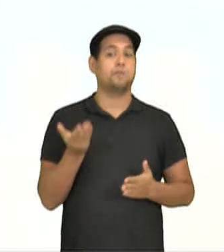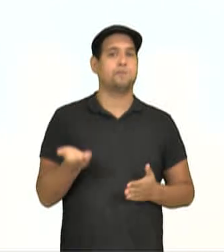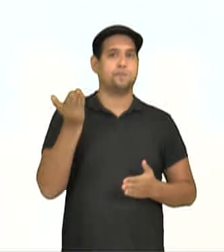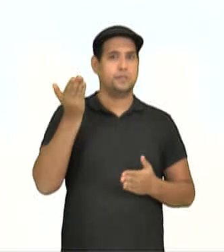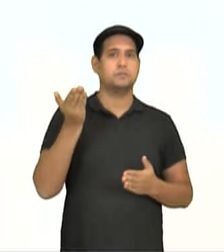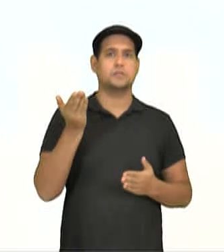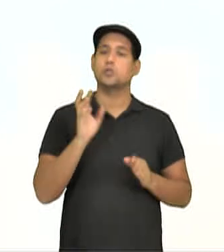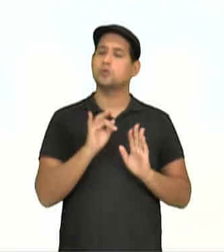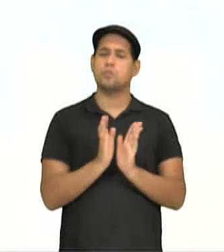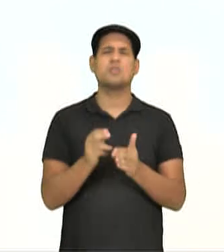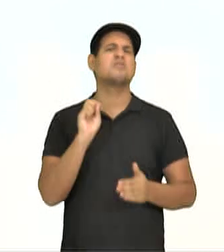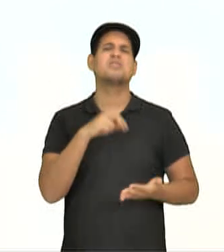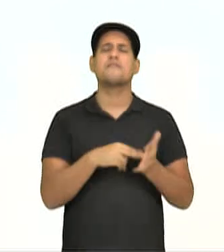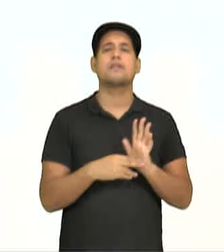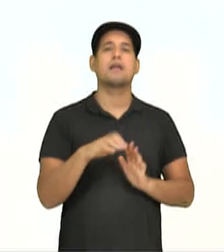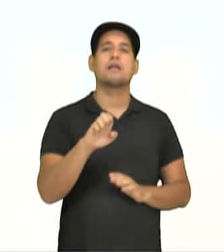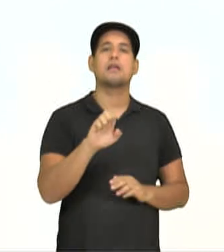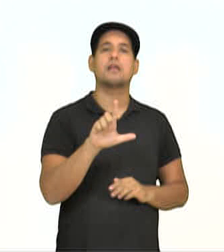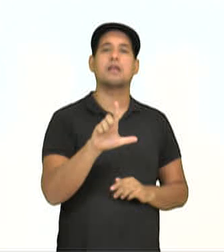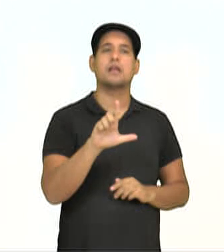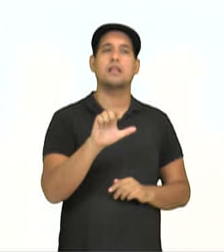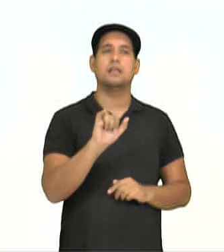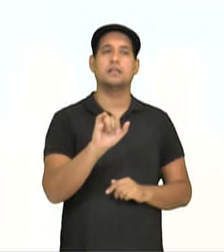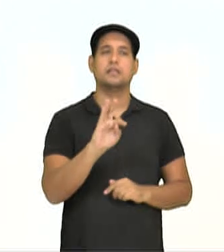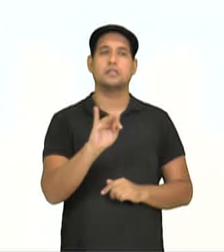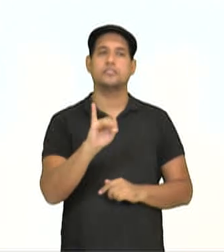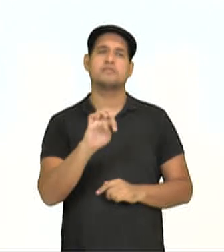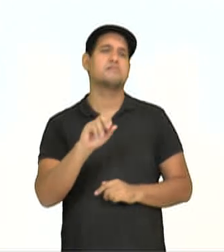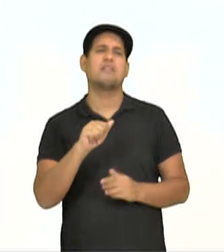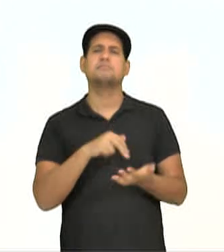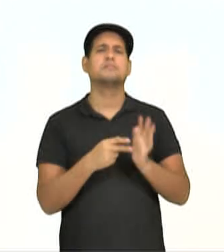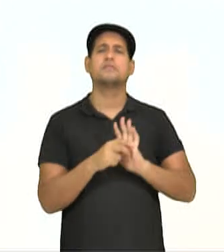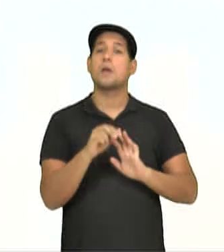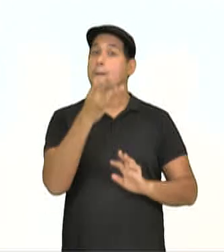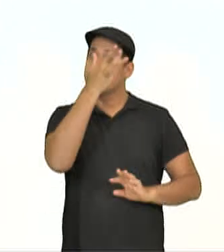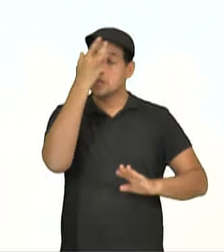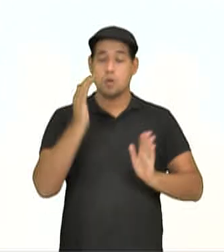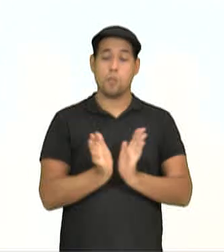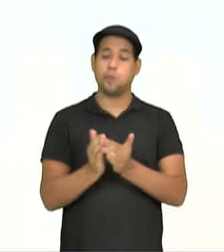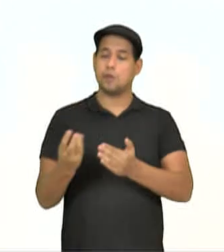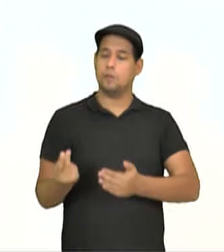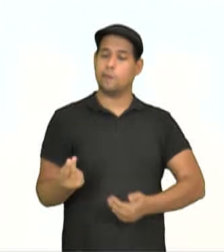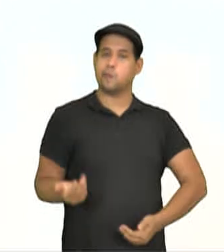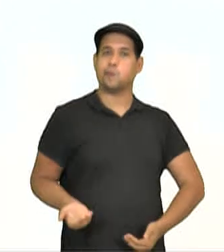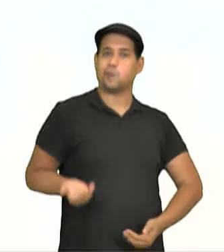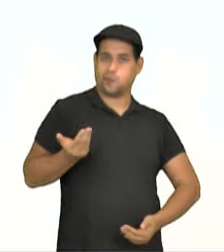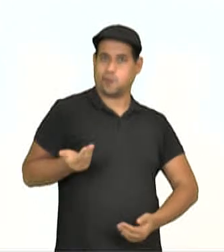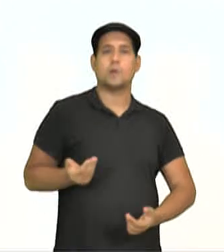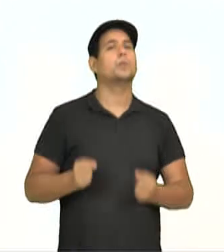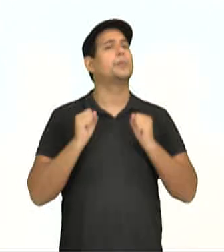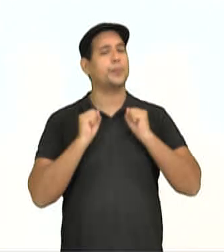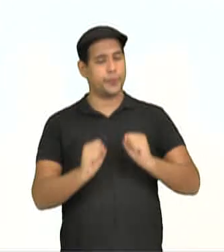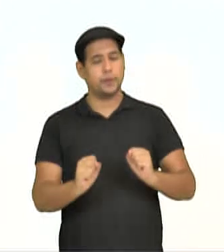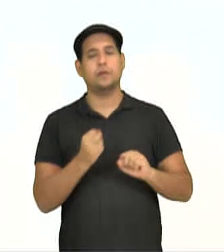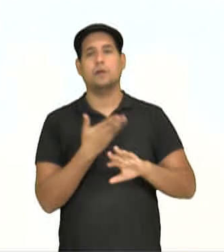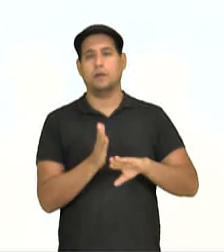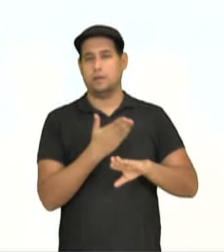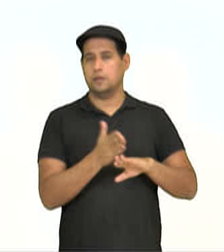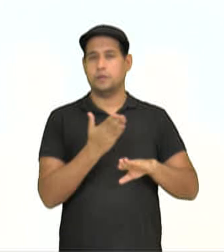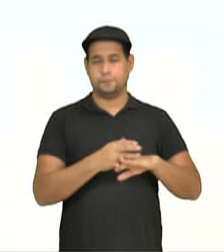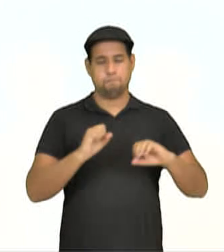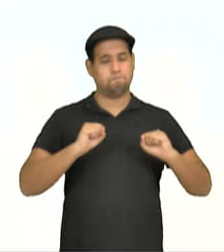caráter era elitista. O que é elitista? É elite, né? Vem de elite. Então, as pessoas que tinham mais poder aquisitivo eram os que praticavam o